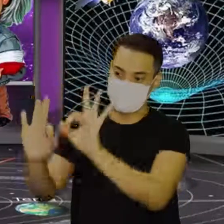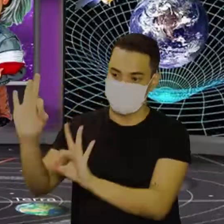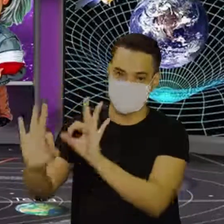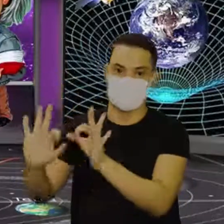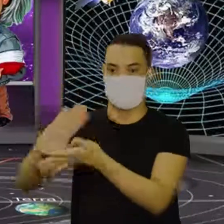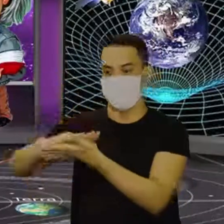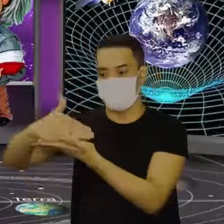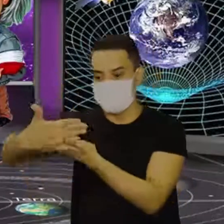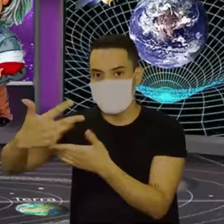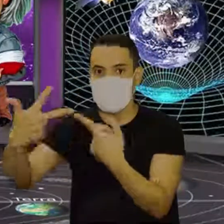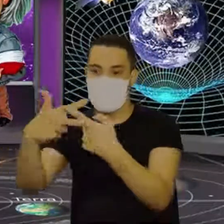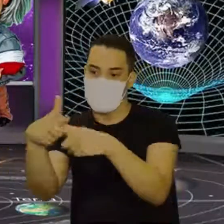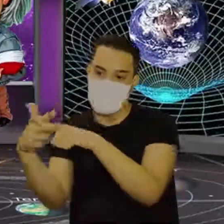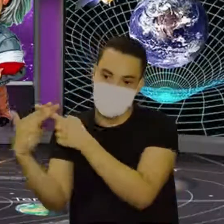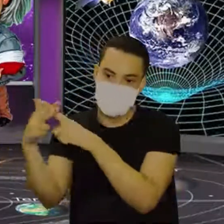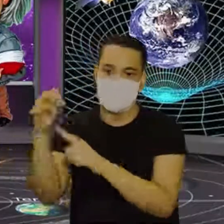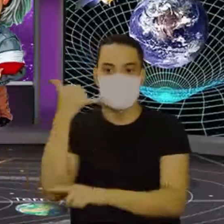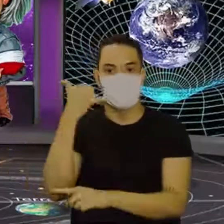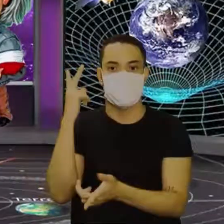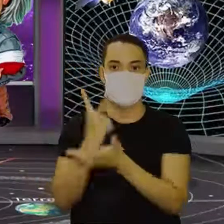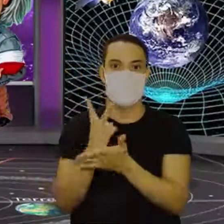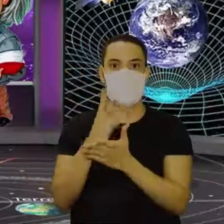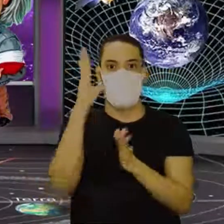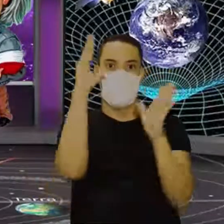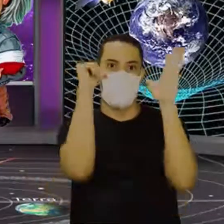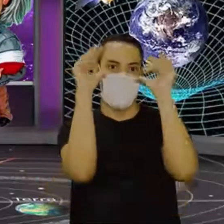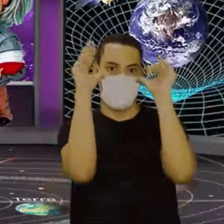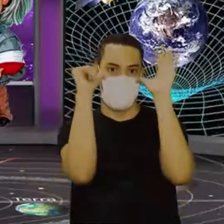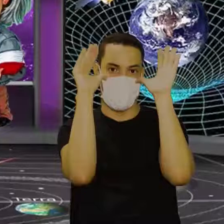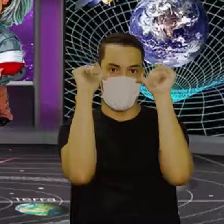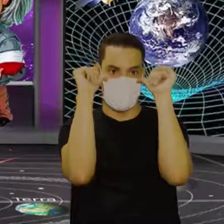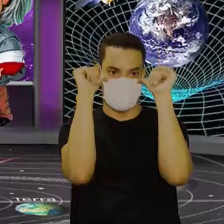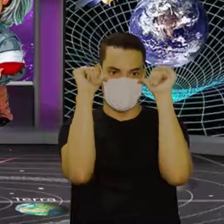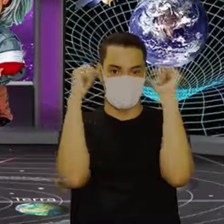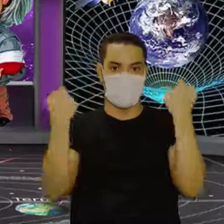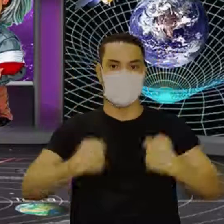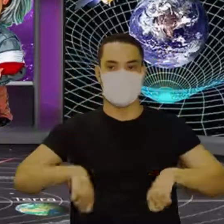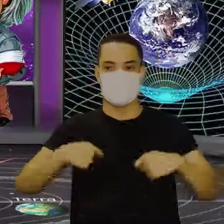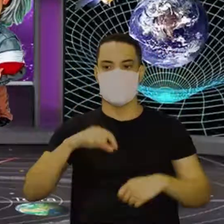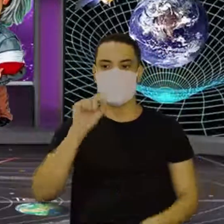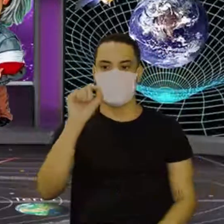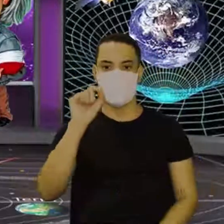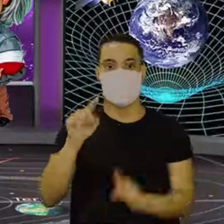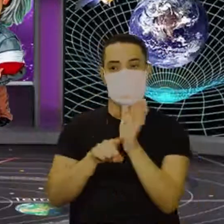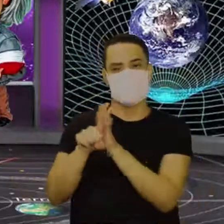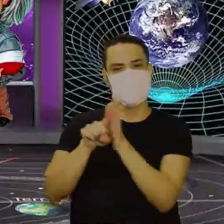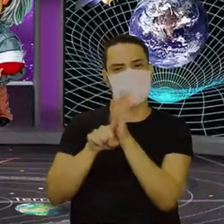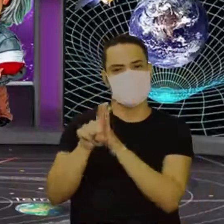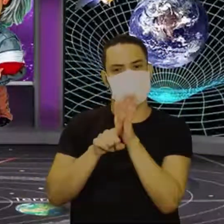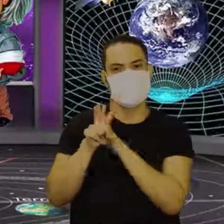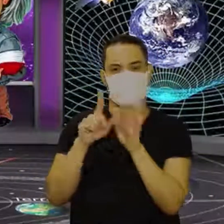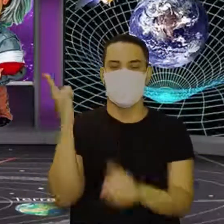computador, consertar celular, esse tipo de coisa. Curiosidade tem que ter, no mínimo, uma